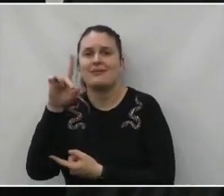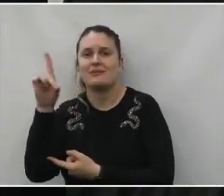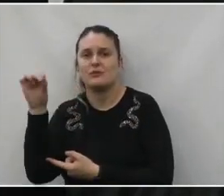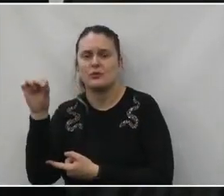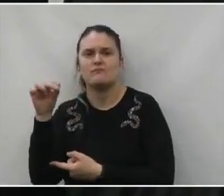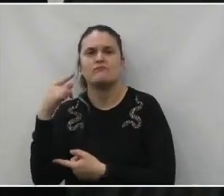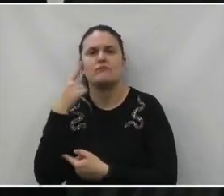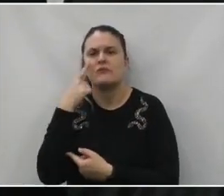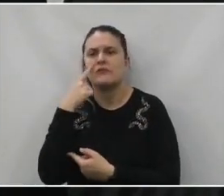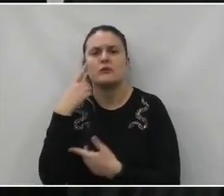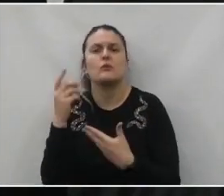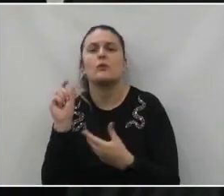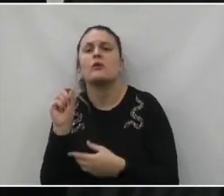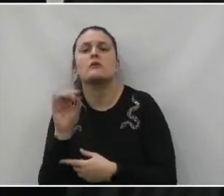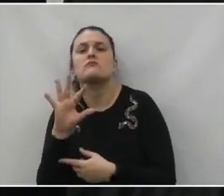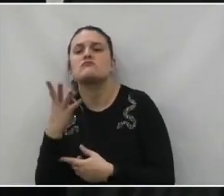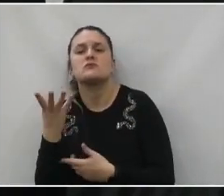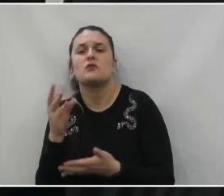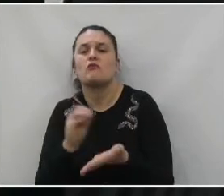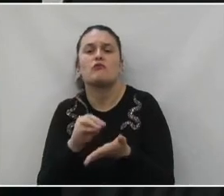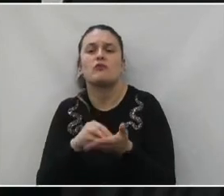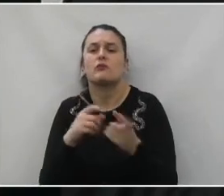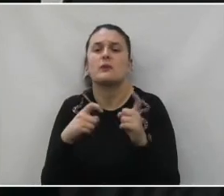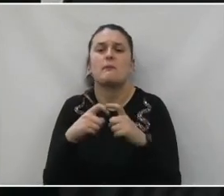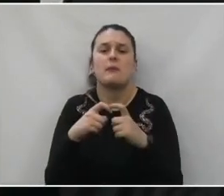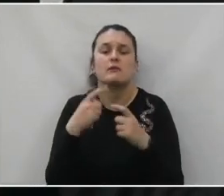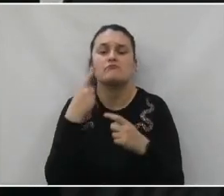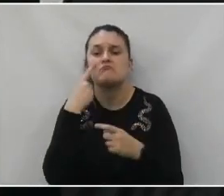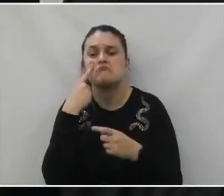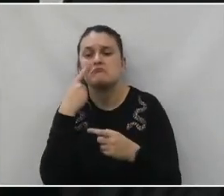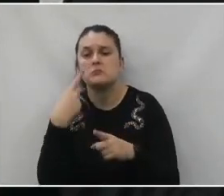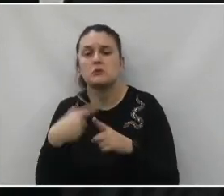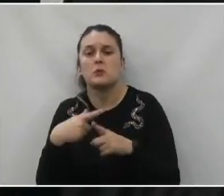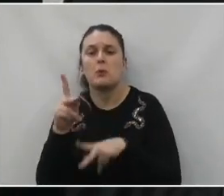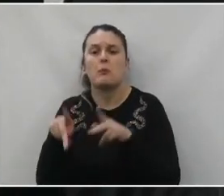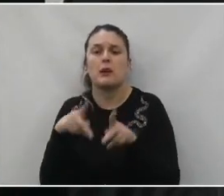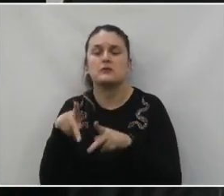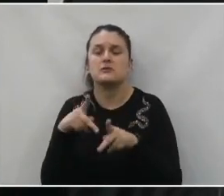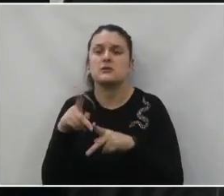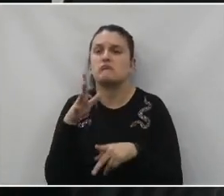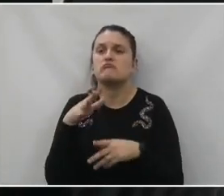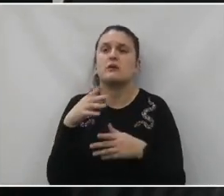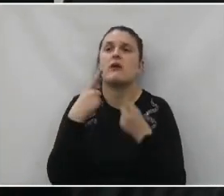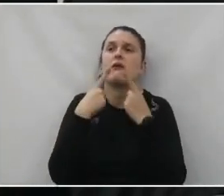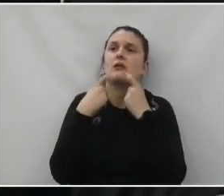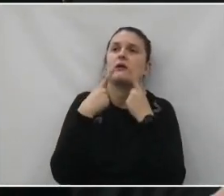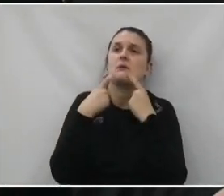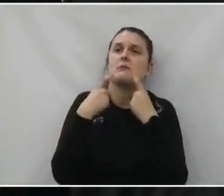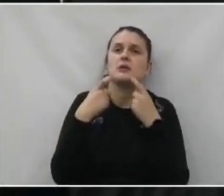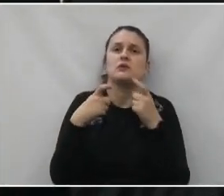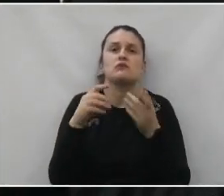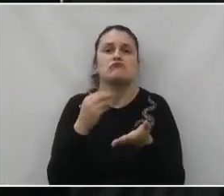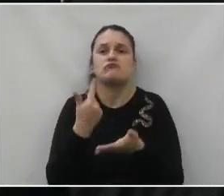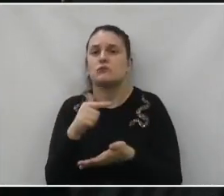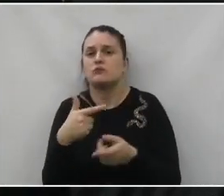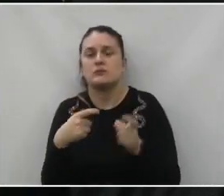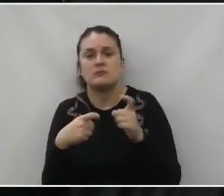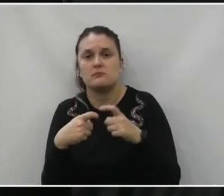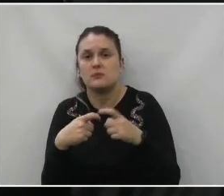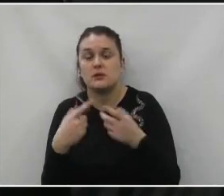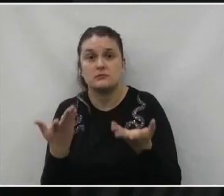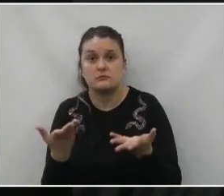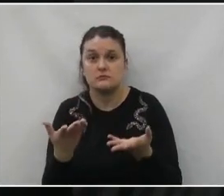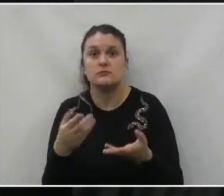fosse reposto e revista essa situação, porque a população de maneira nenhuma poderia ficar sem atendimento,